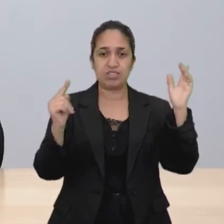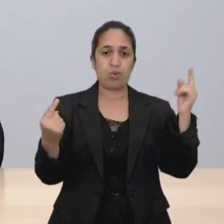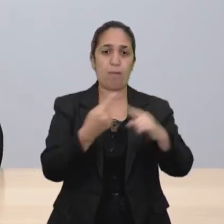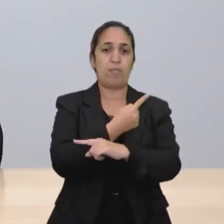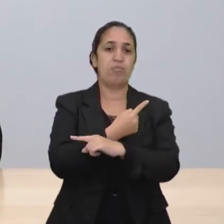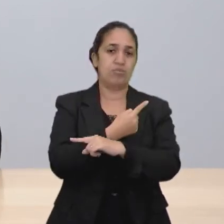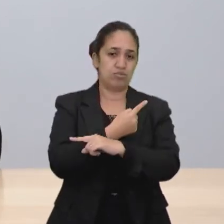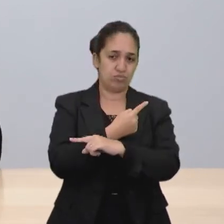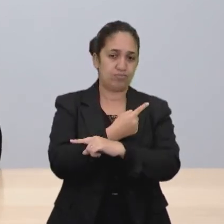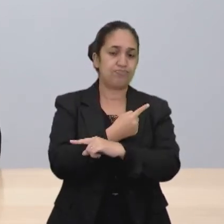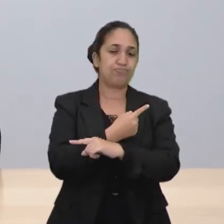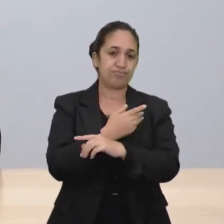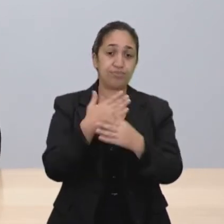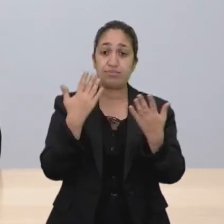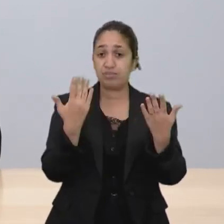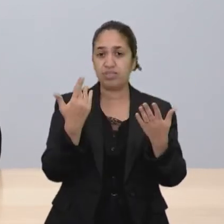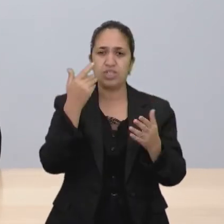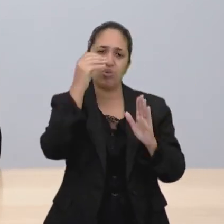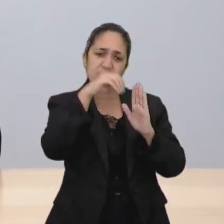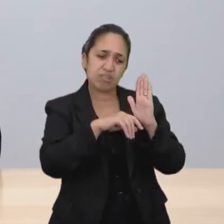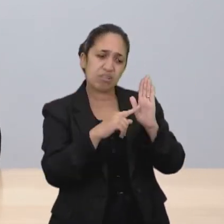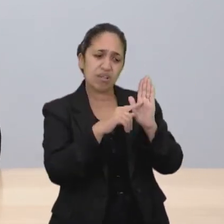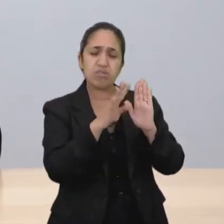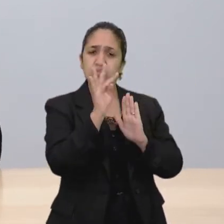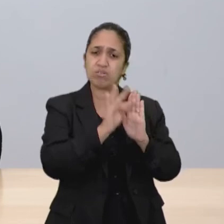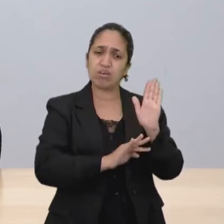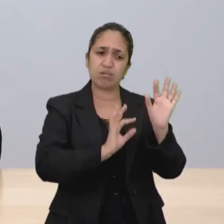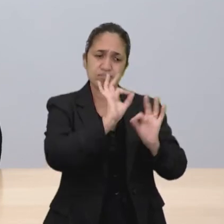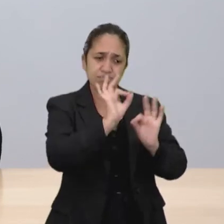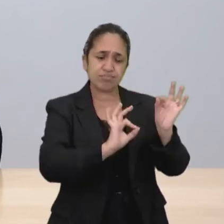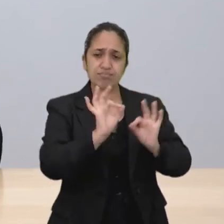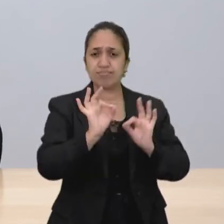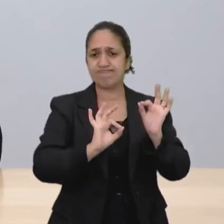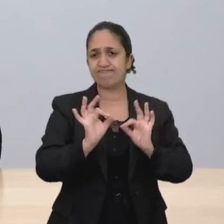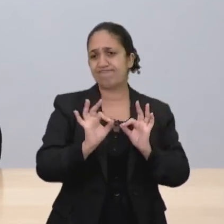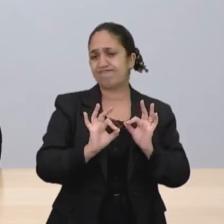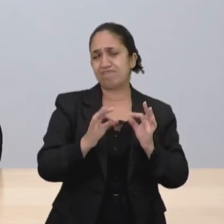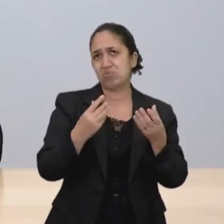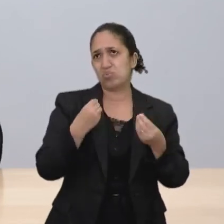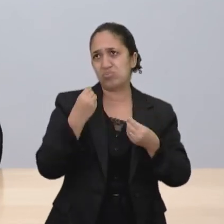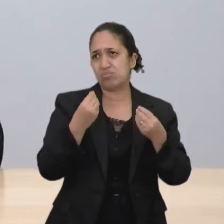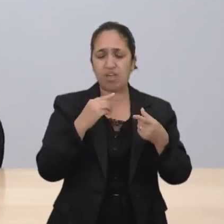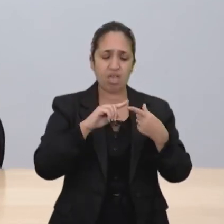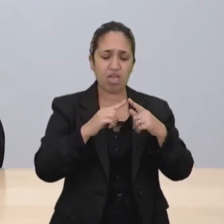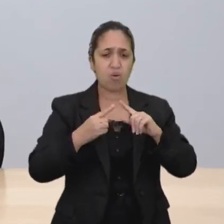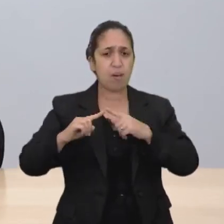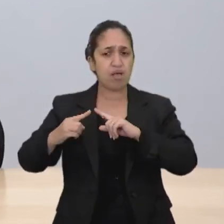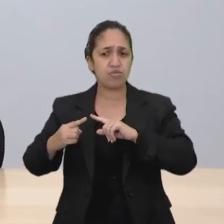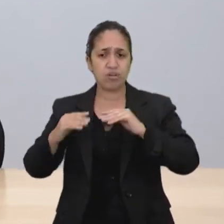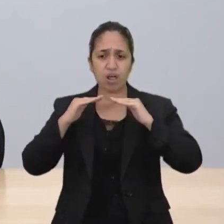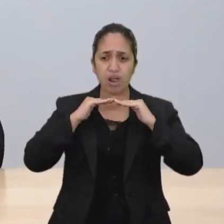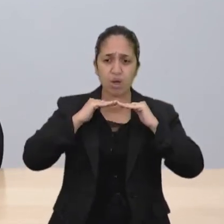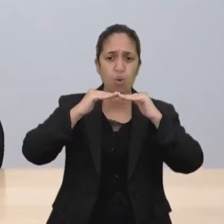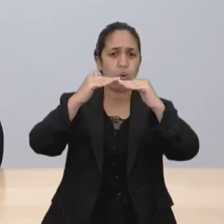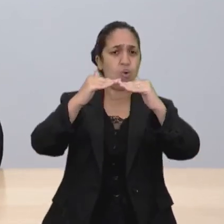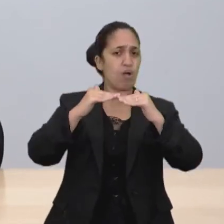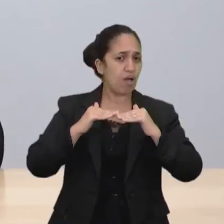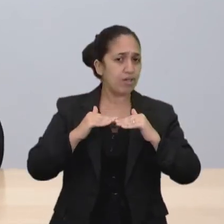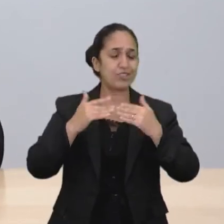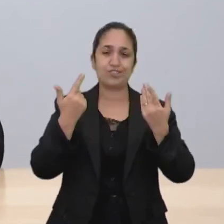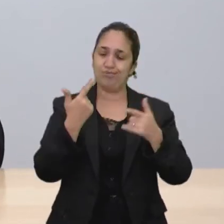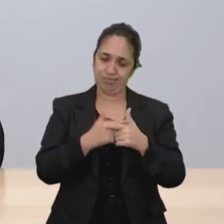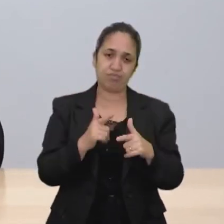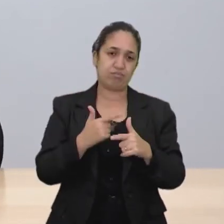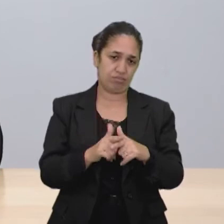antagônicos. Então, quando existe isso dentro de uma produção textual, o texto ele não tem uma articulação coerente, a gente tem um